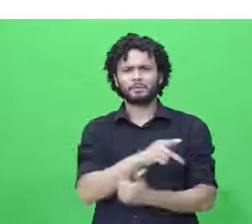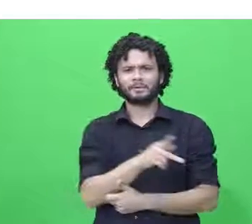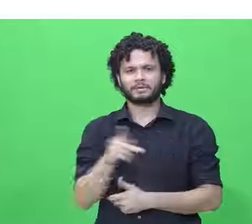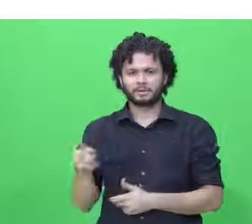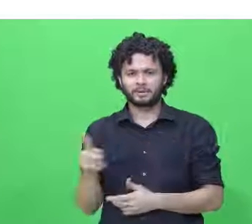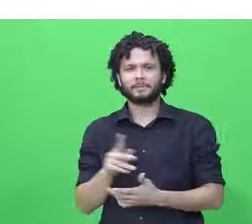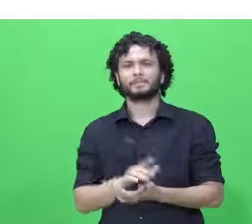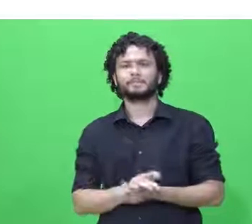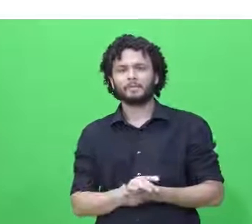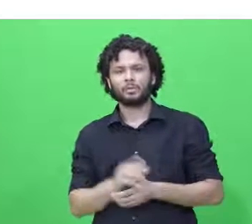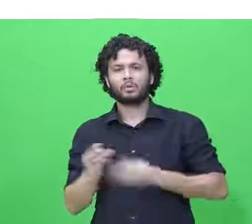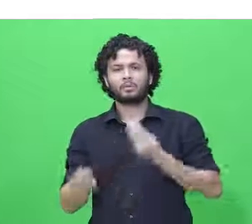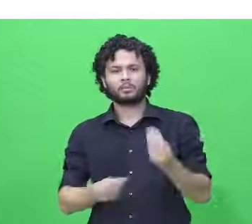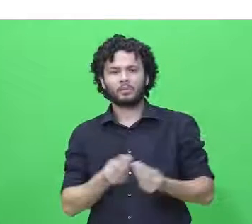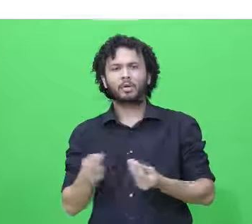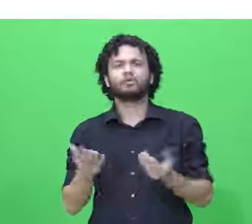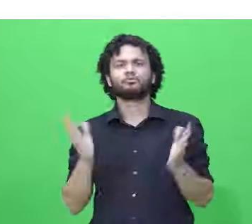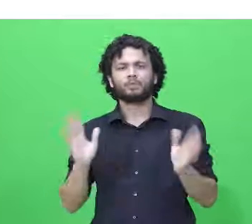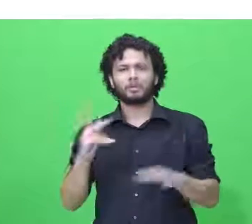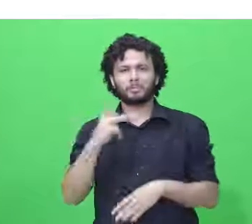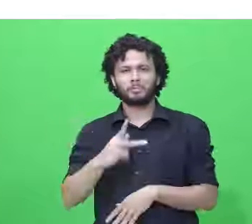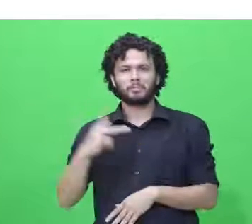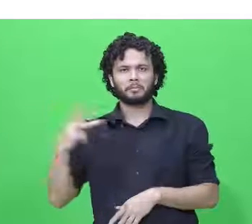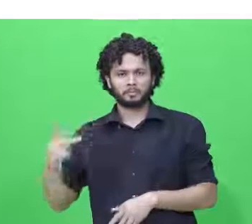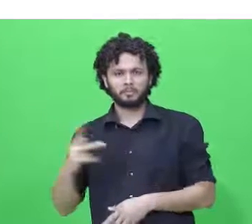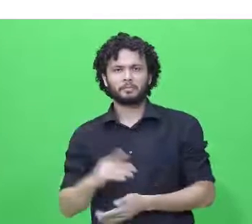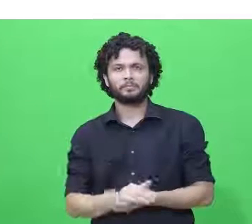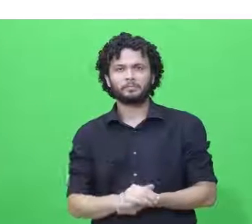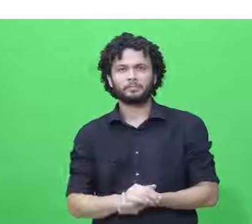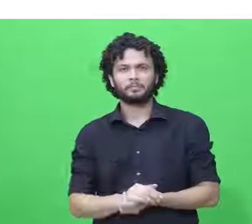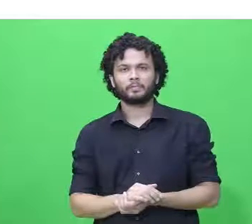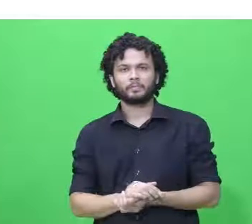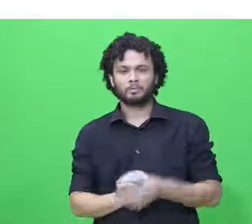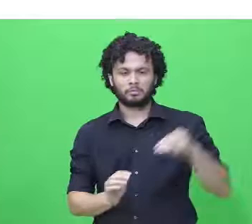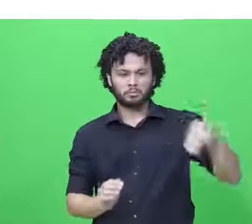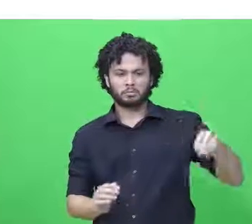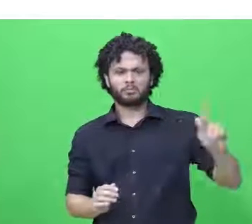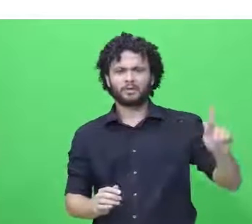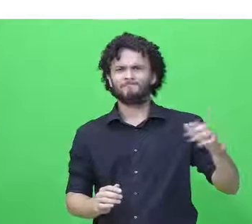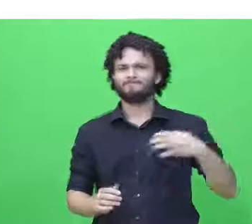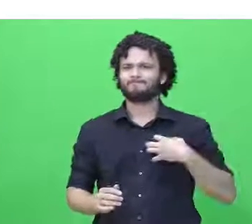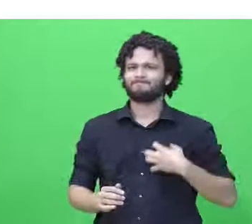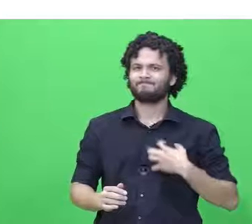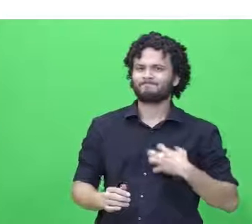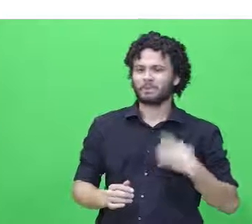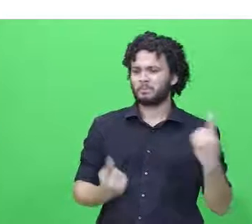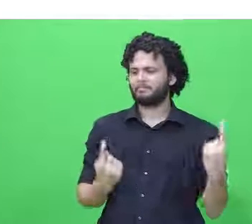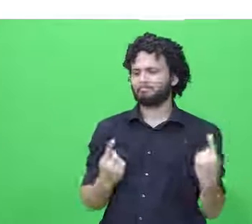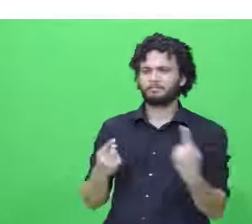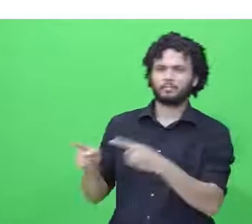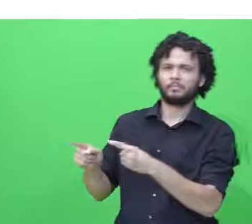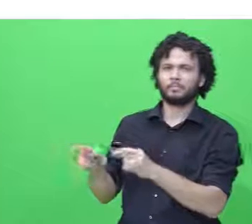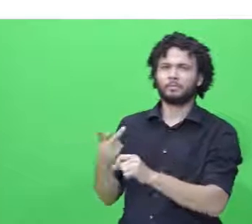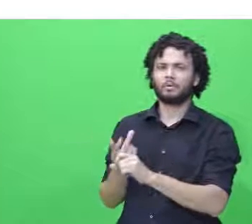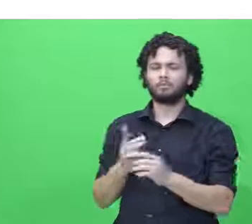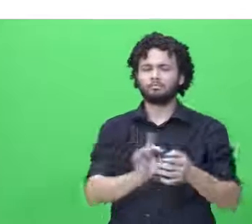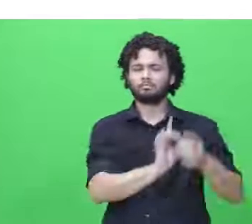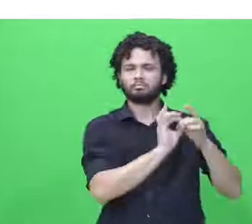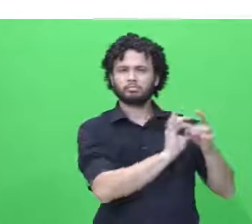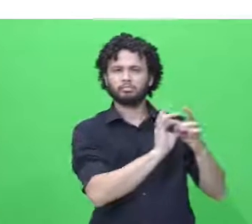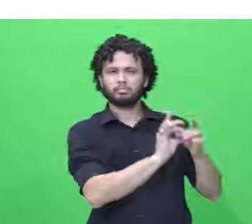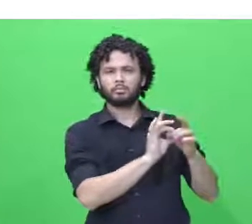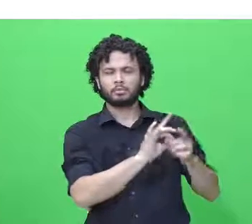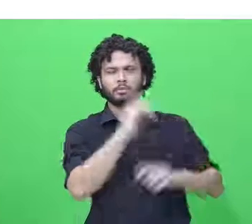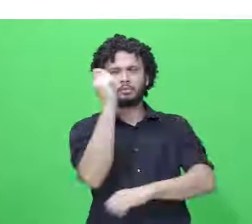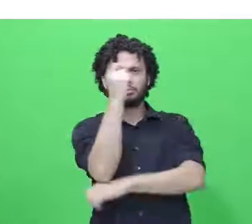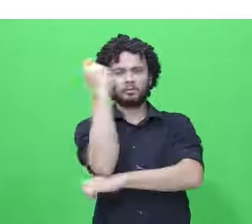República, ligado, então, ao Partido Paulista. Minas, então, descontente, reagiu e aliou-se às oligarquias do Rio Grande do